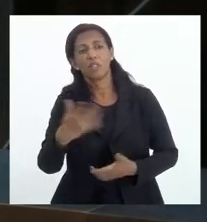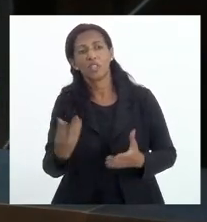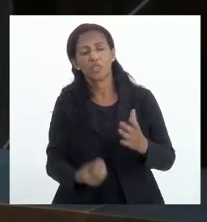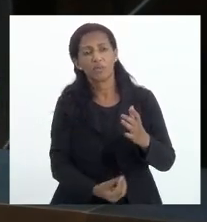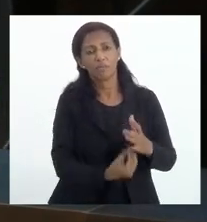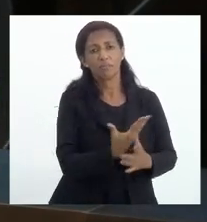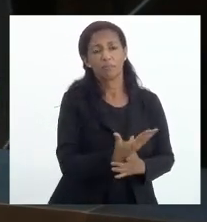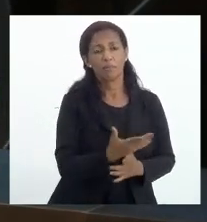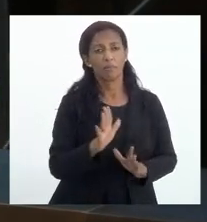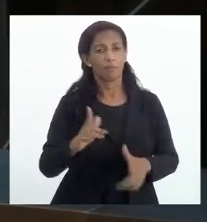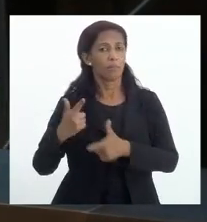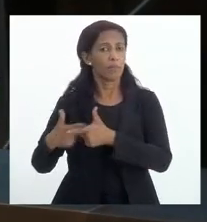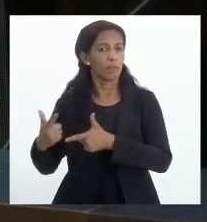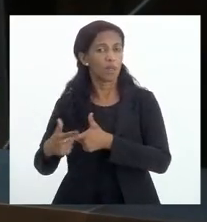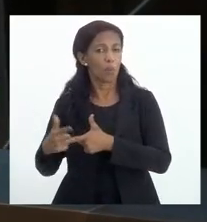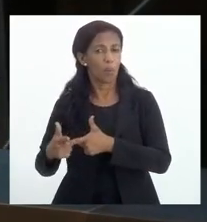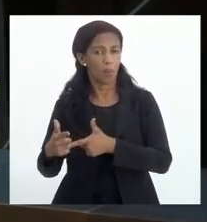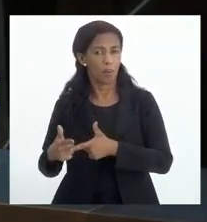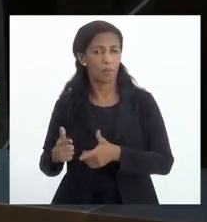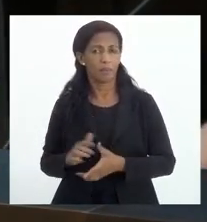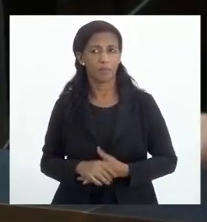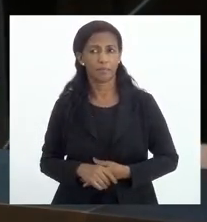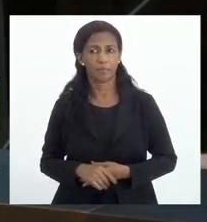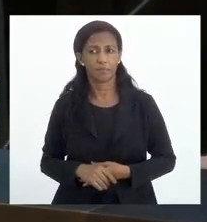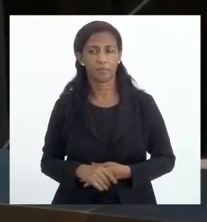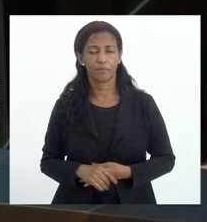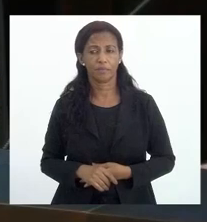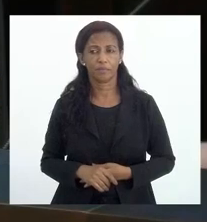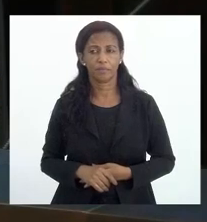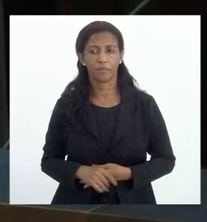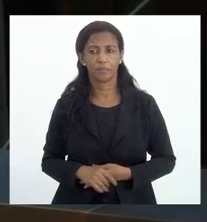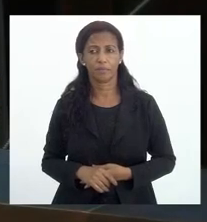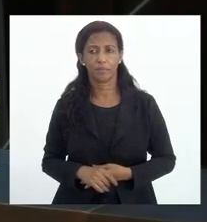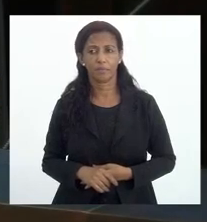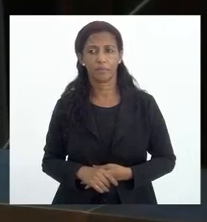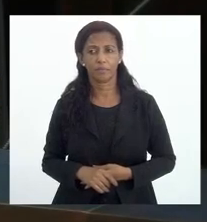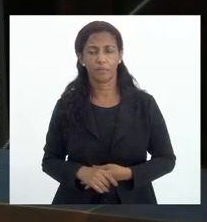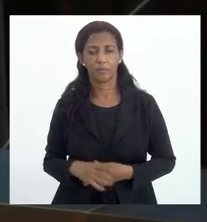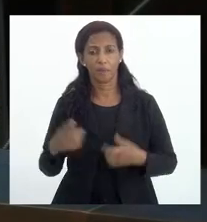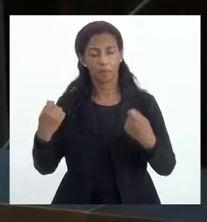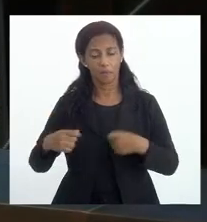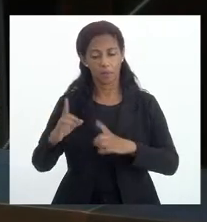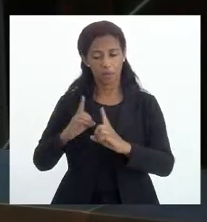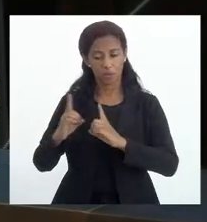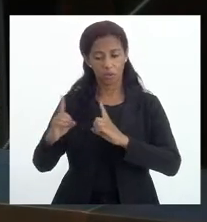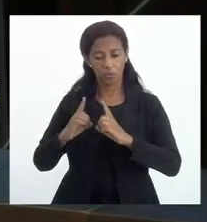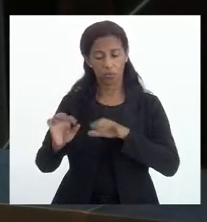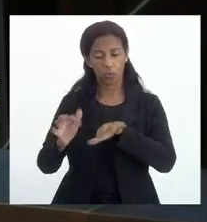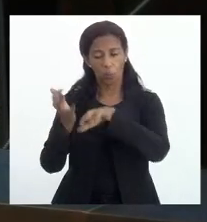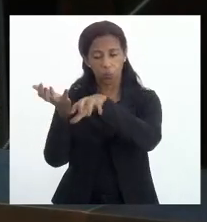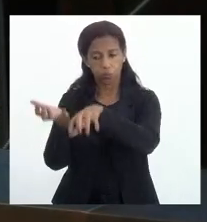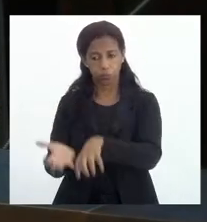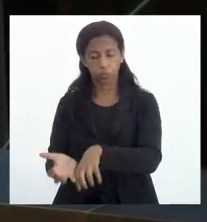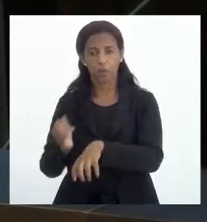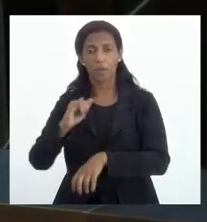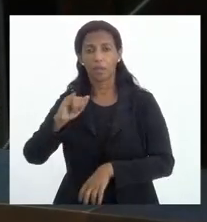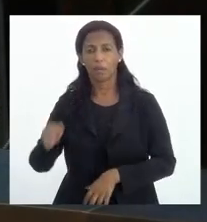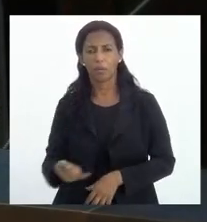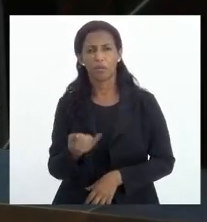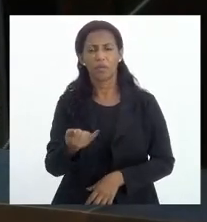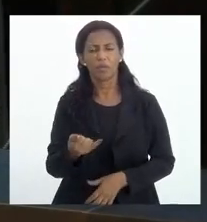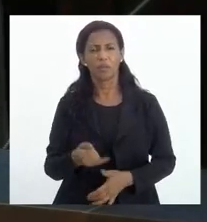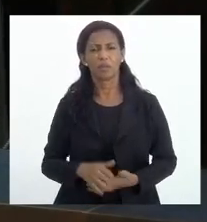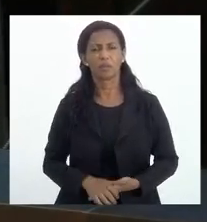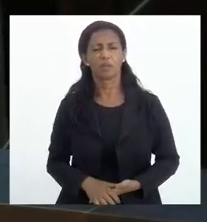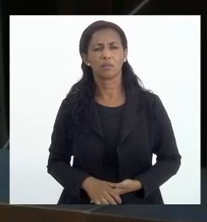mas a gente tem um problema concreto que deve ser discutido no Congresso Nacional, e aproveitando a